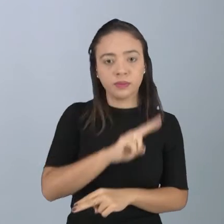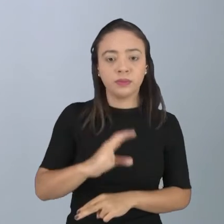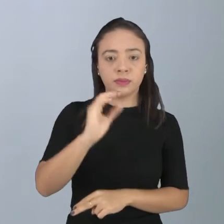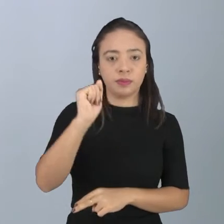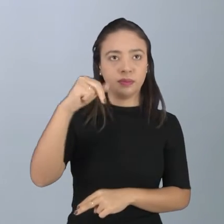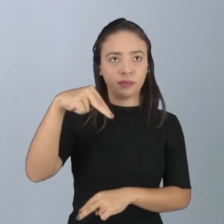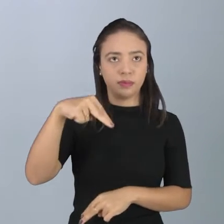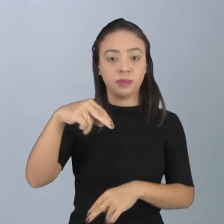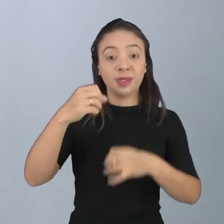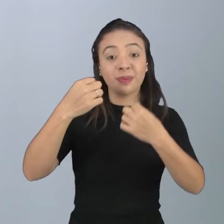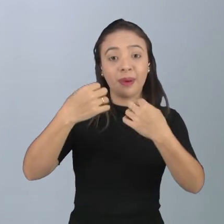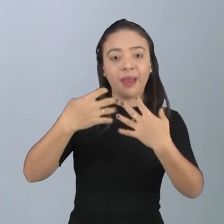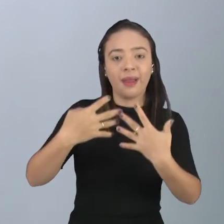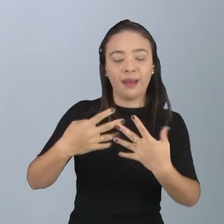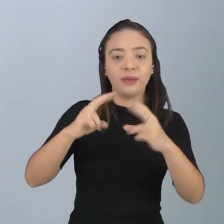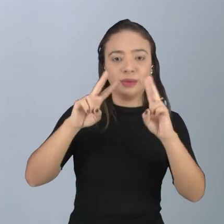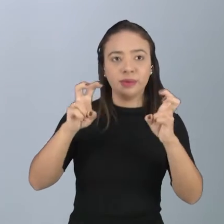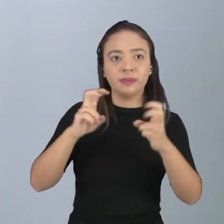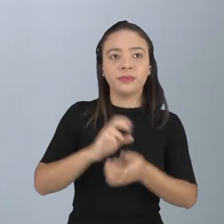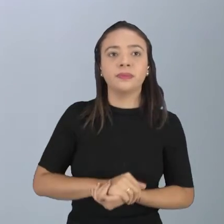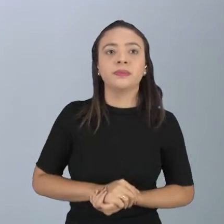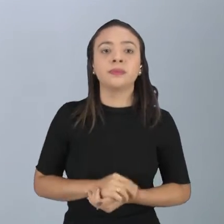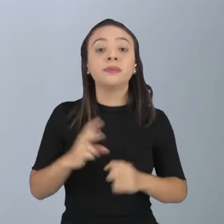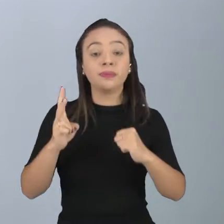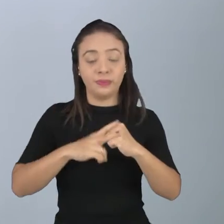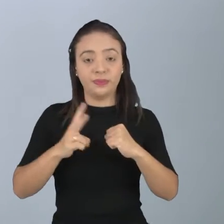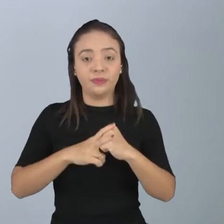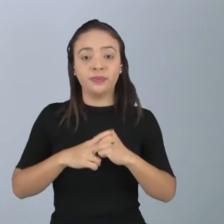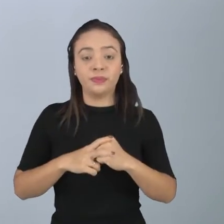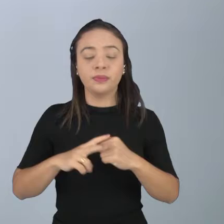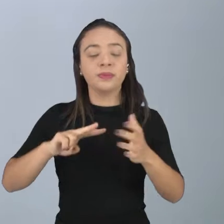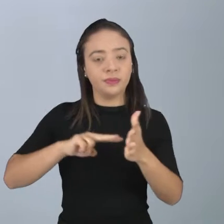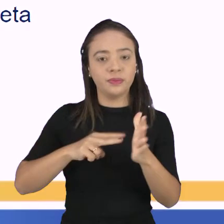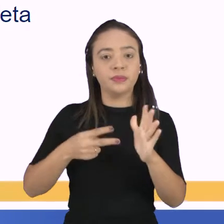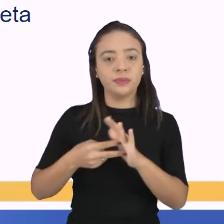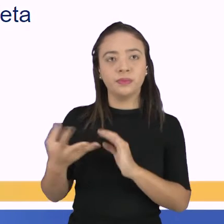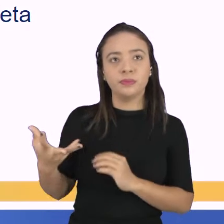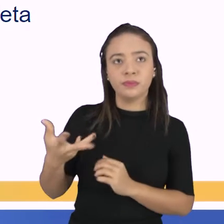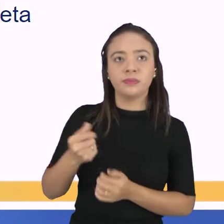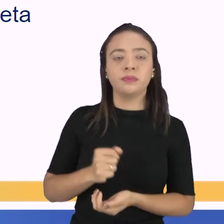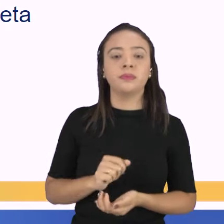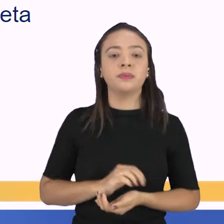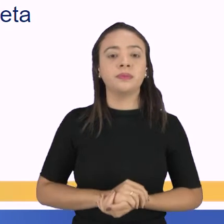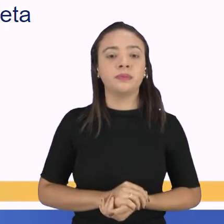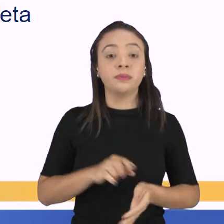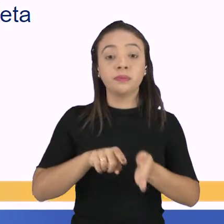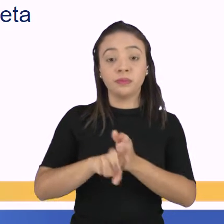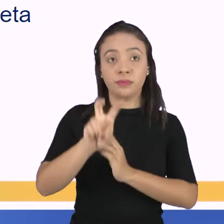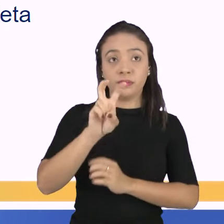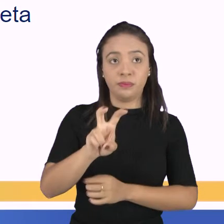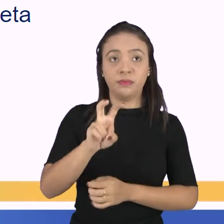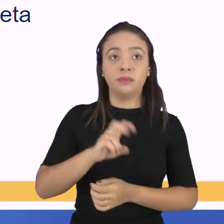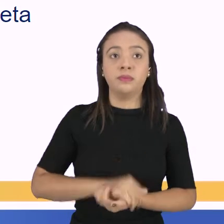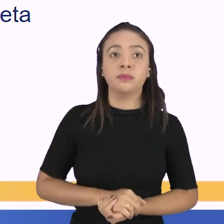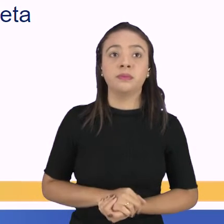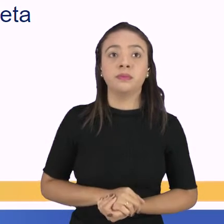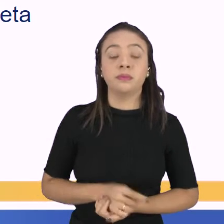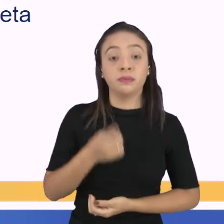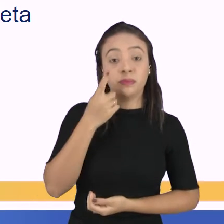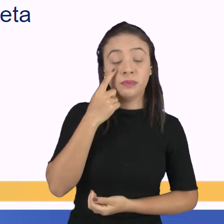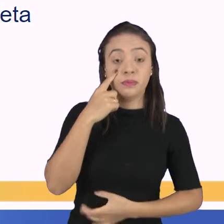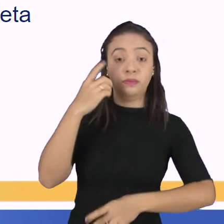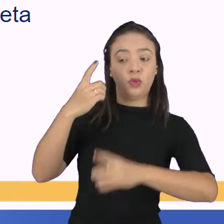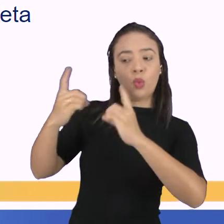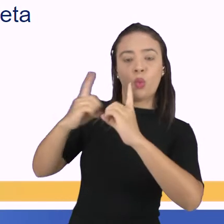para falar sobre isso. Can é o verbo modal que expressa a habilidade. Questão 5. Observe